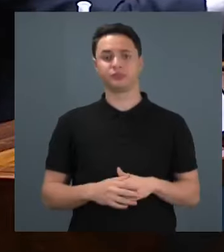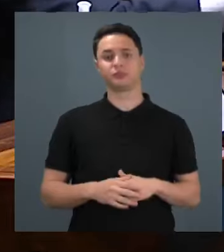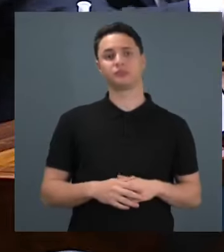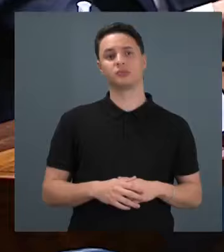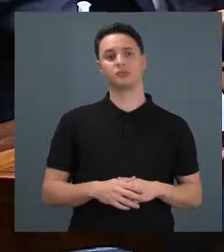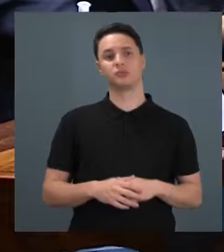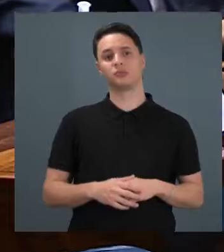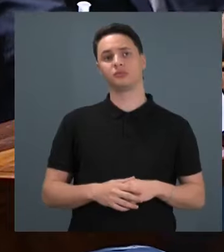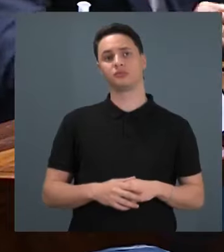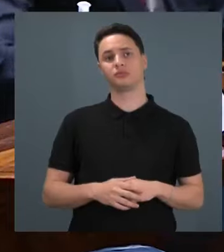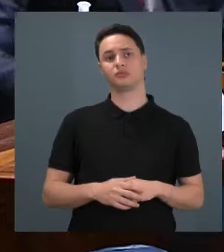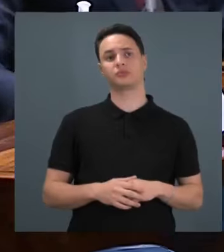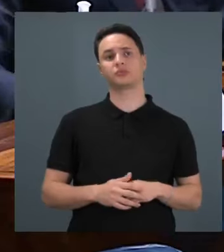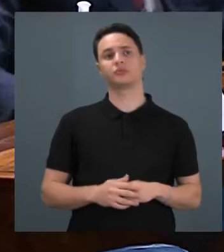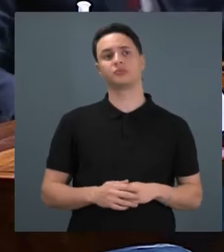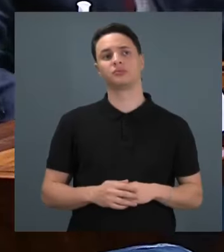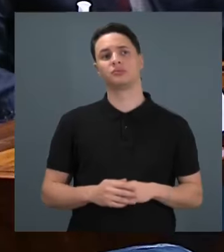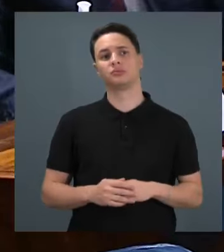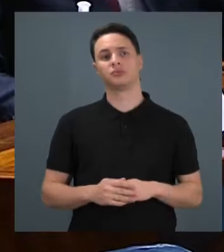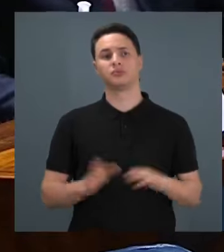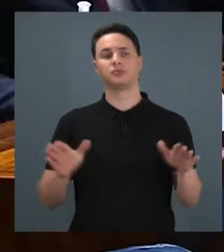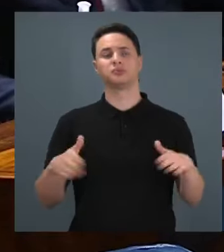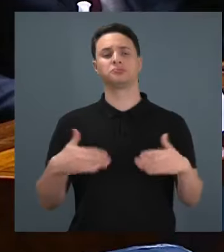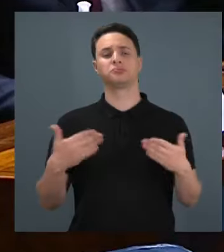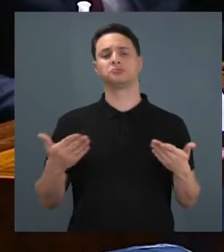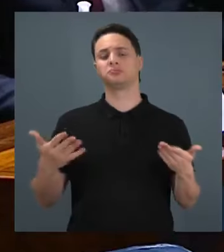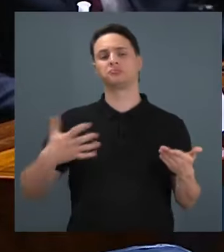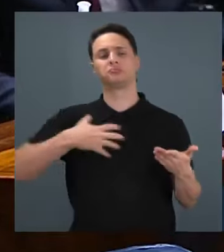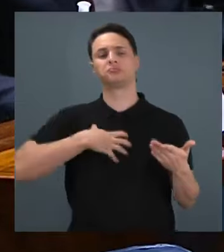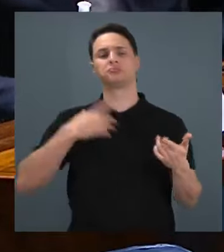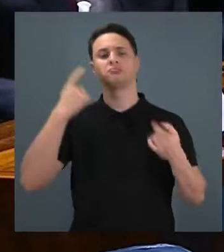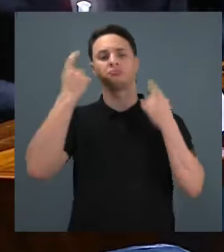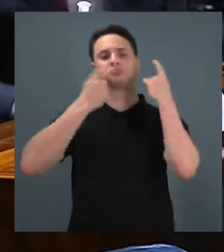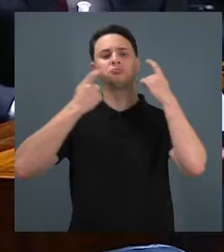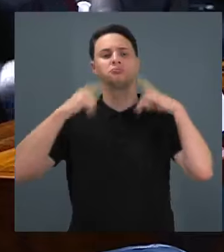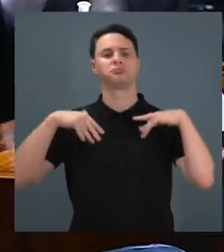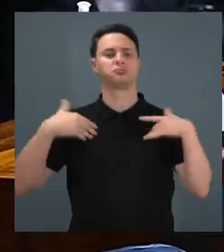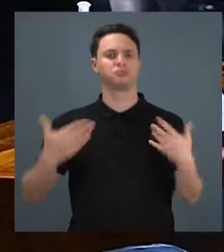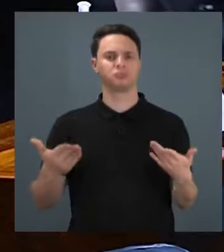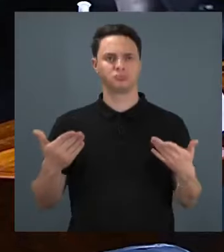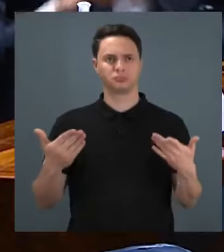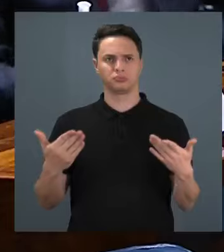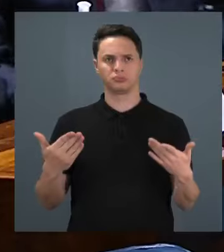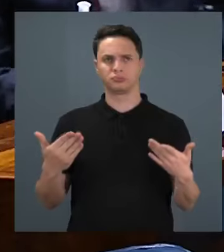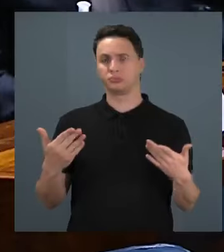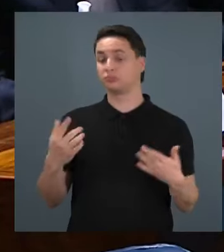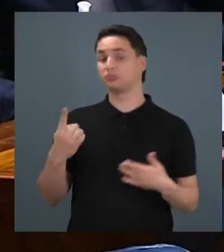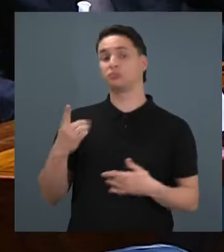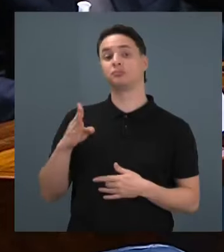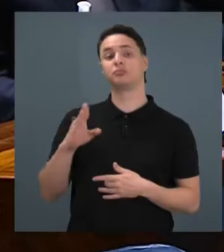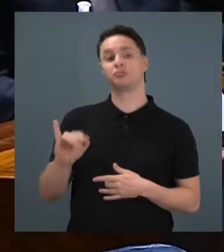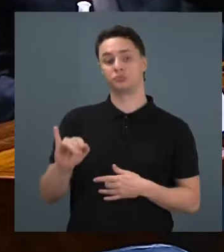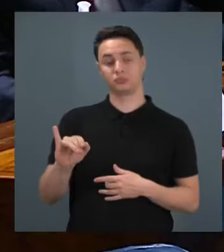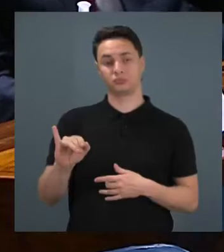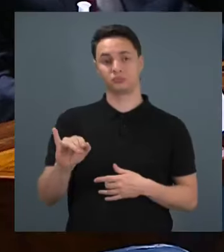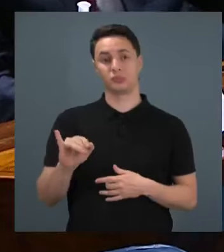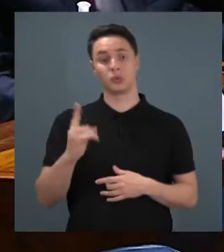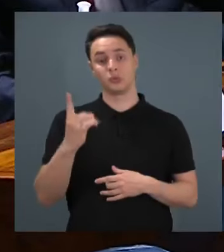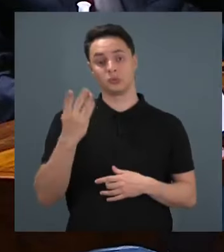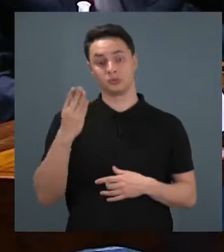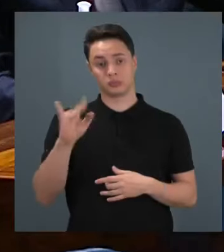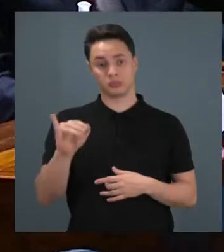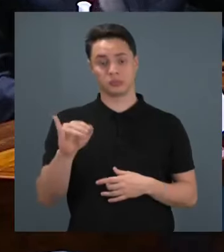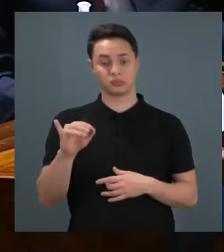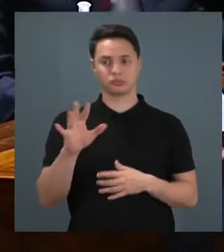pode continuar. Então, qual é a preocupação, senhor presidente? 1 bilhão? 1 bilhão. 1 bilhão com 5 são